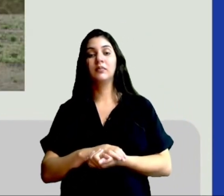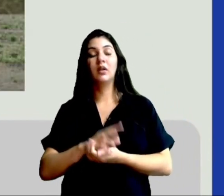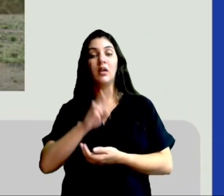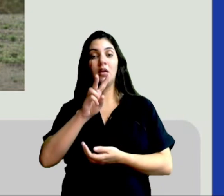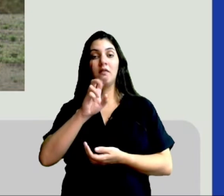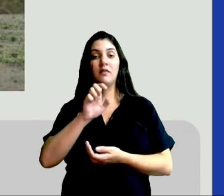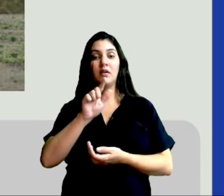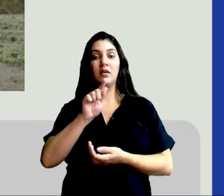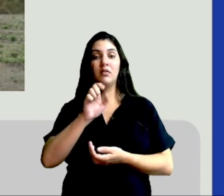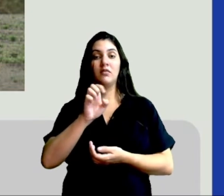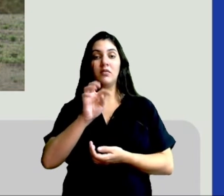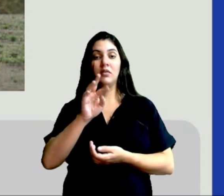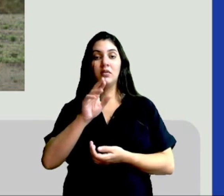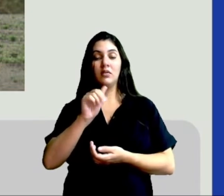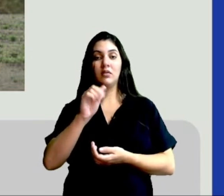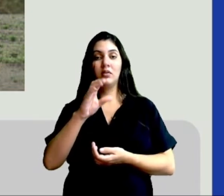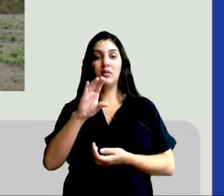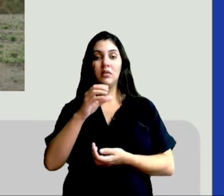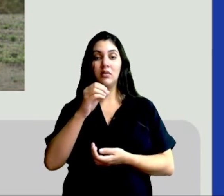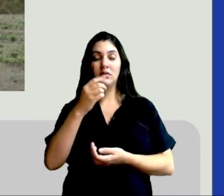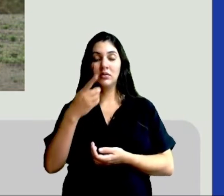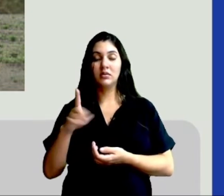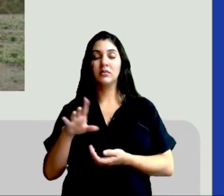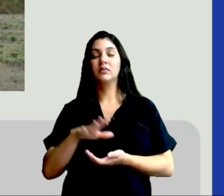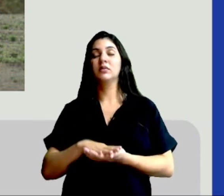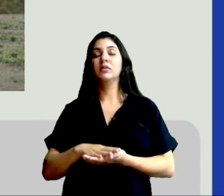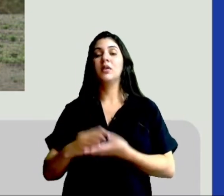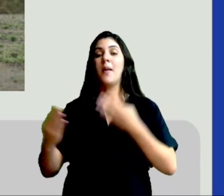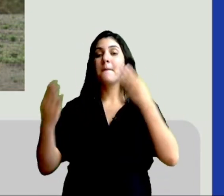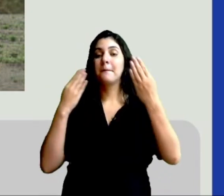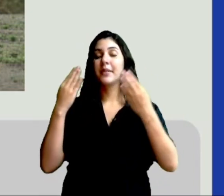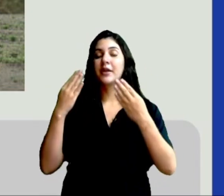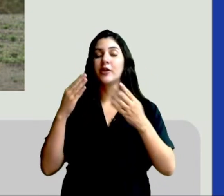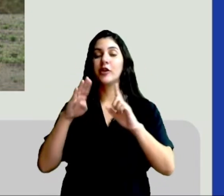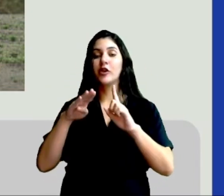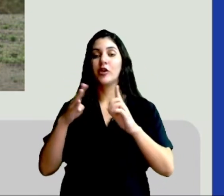Sobre a vegetação e a biodiversidade, nós vamos encontrar, né?